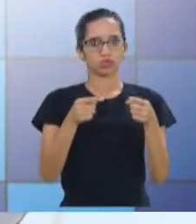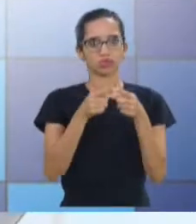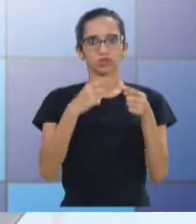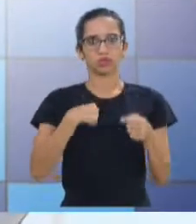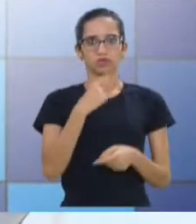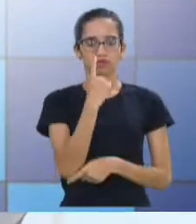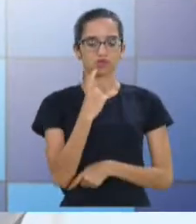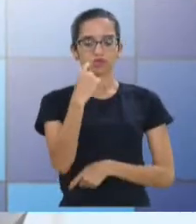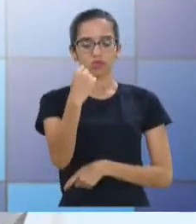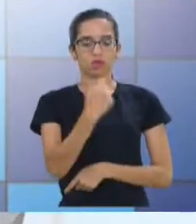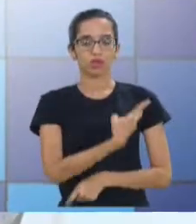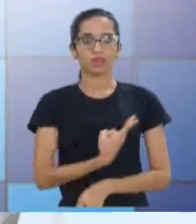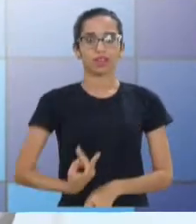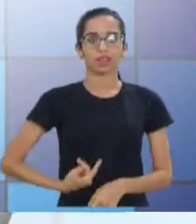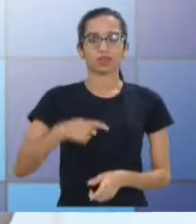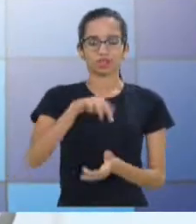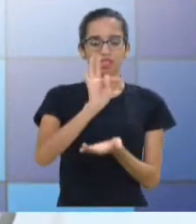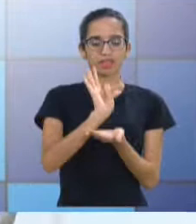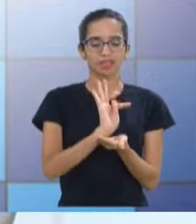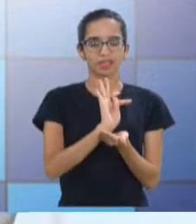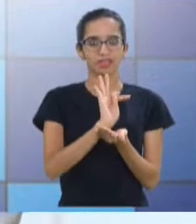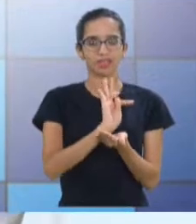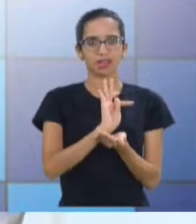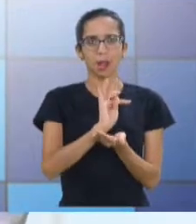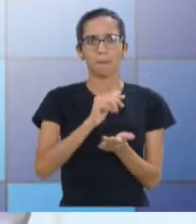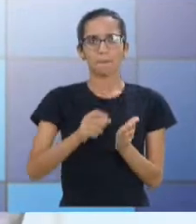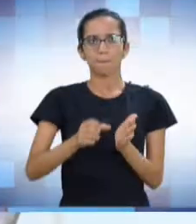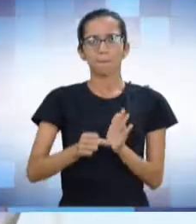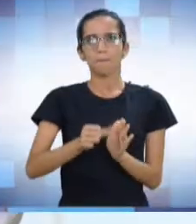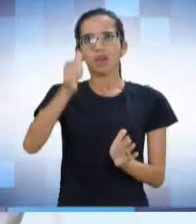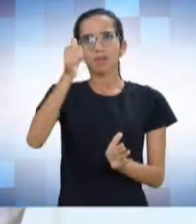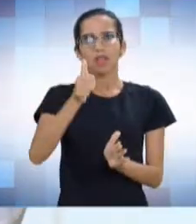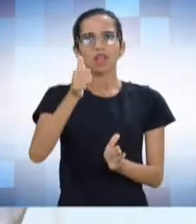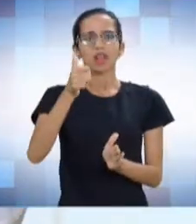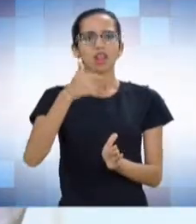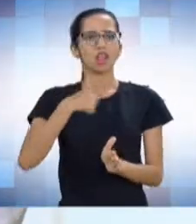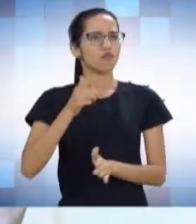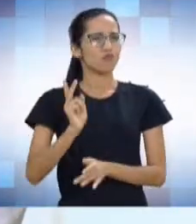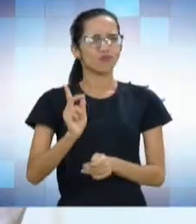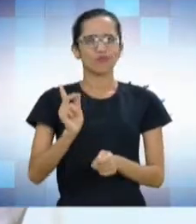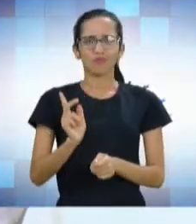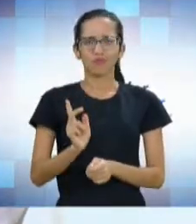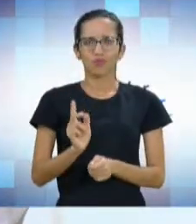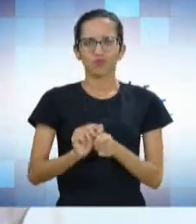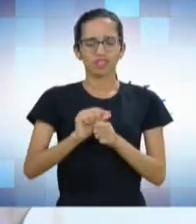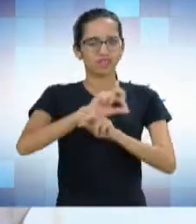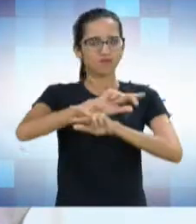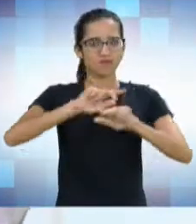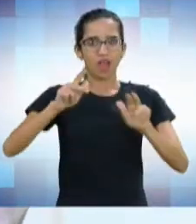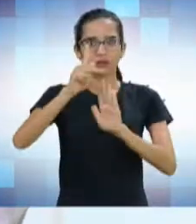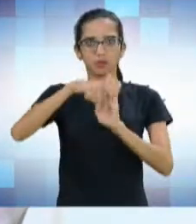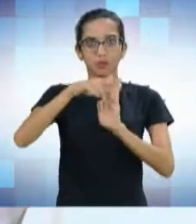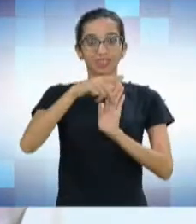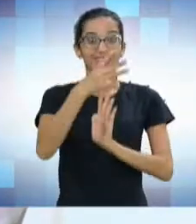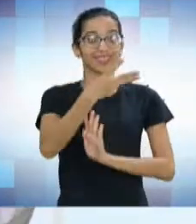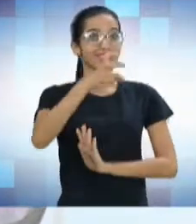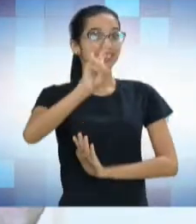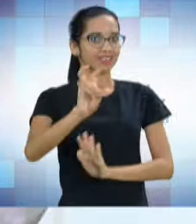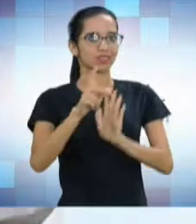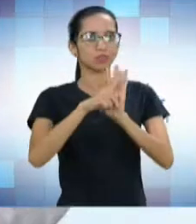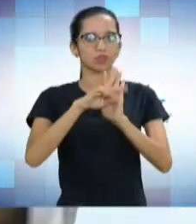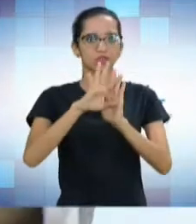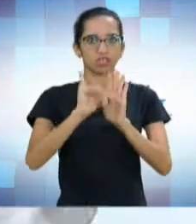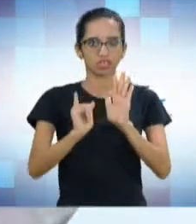no primeiro mandato eu fiz vários projetos 35 leis sancionadas pelo prefeito dentre elas